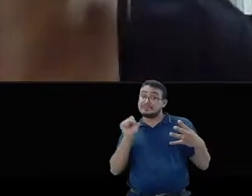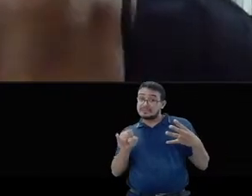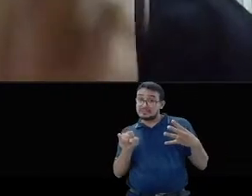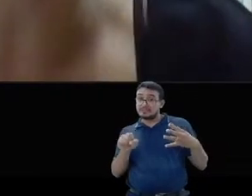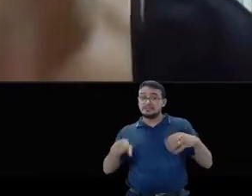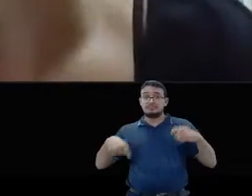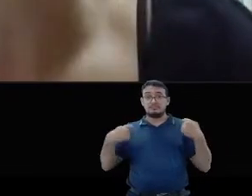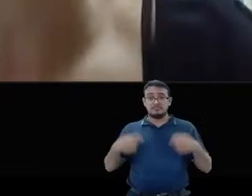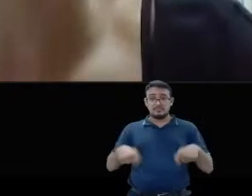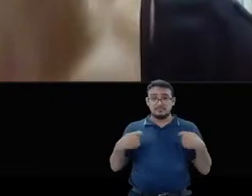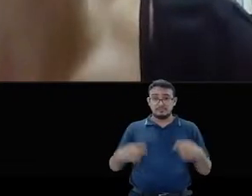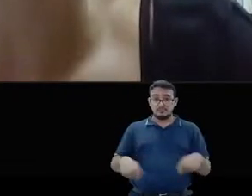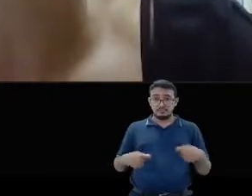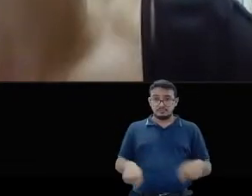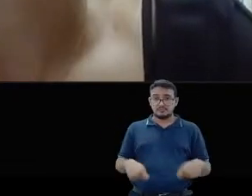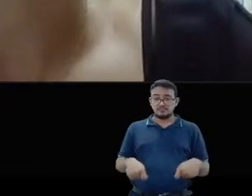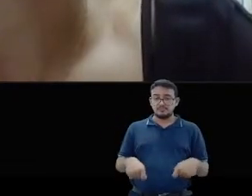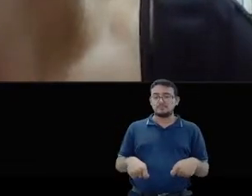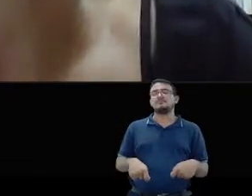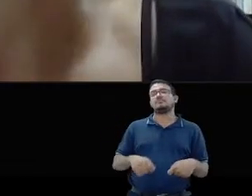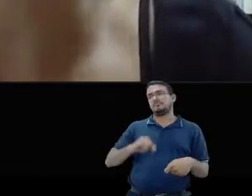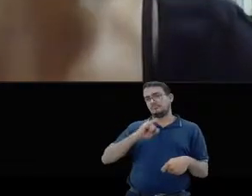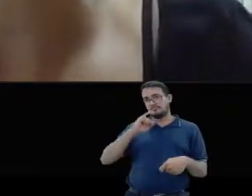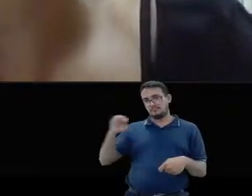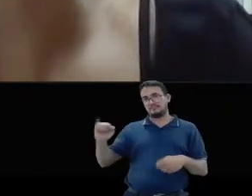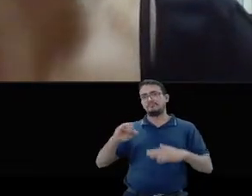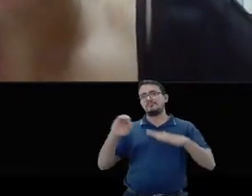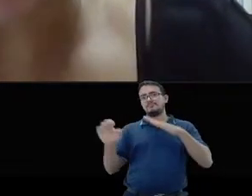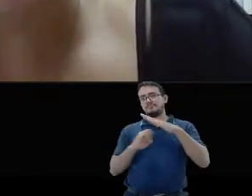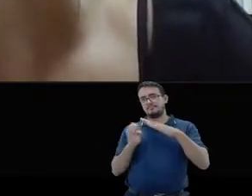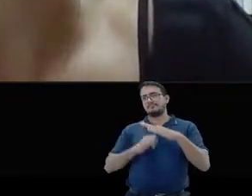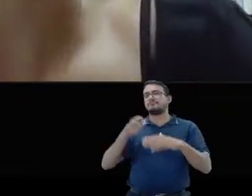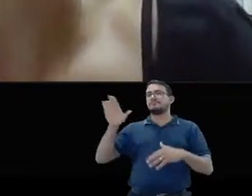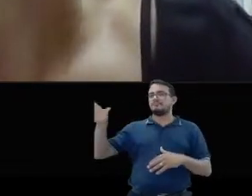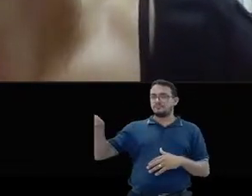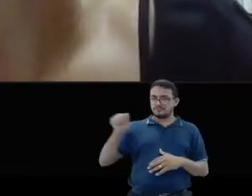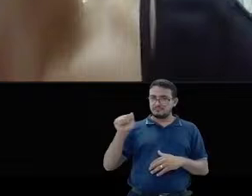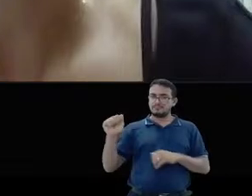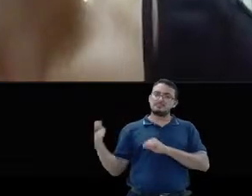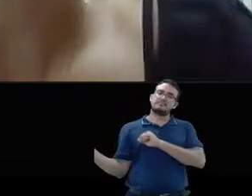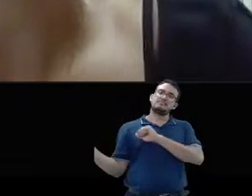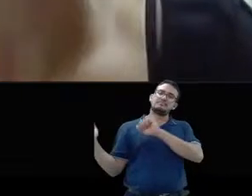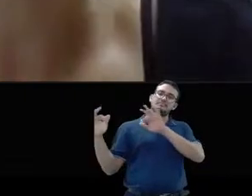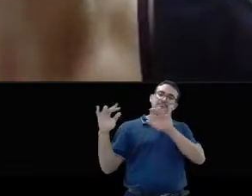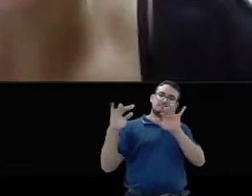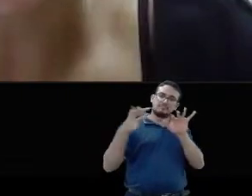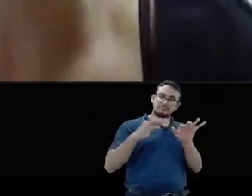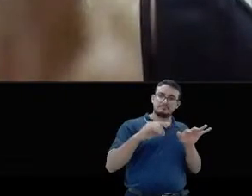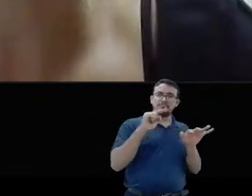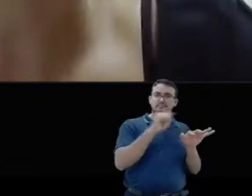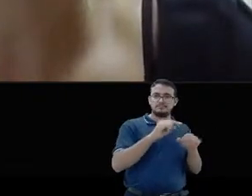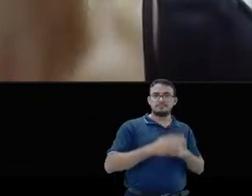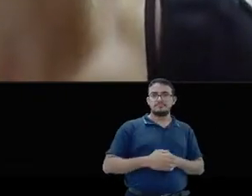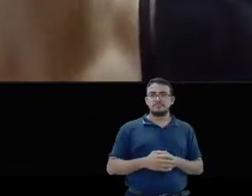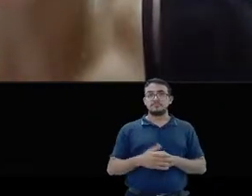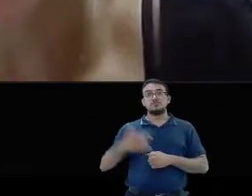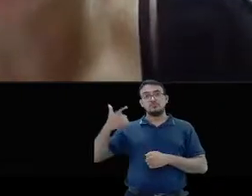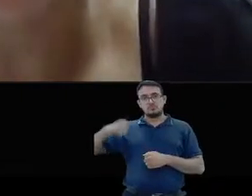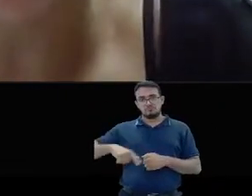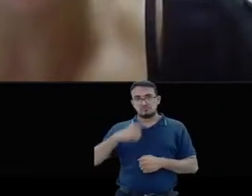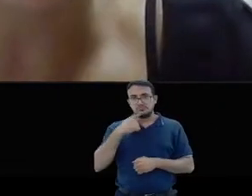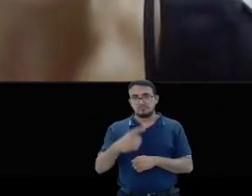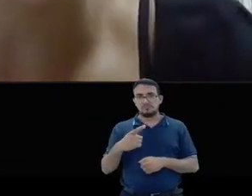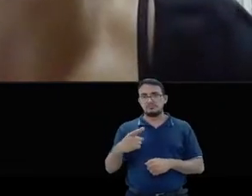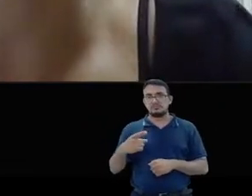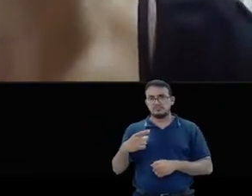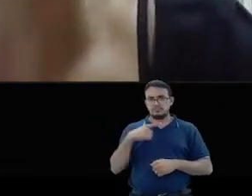que vá trabalhar durante a parada geral. Né? Então, reitero, né, que nesse caso não existe lei que diga que isso não possa